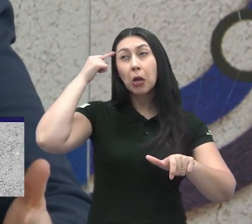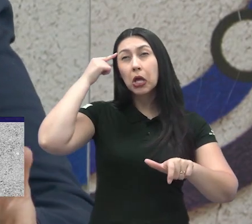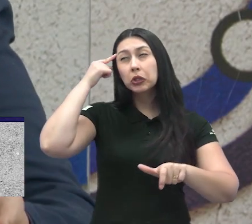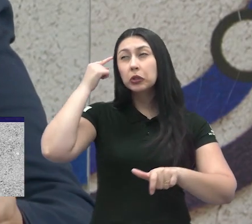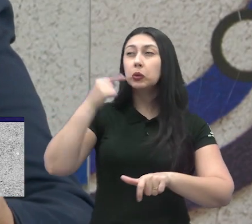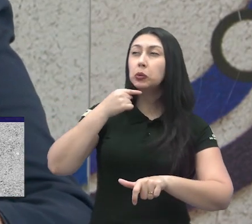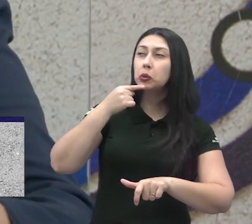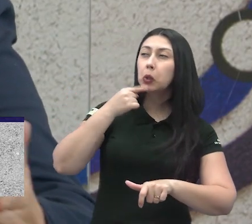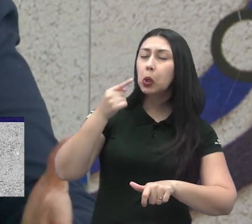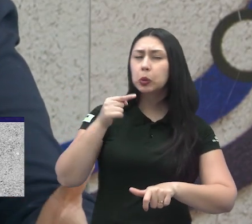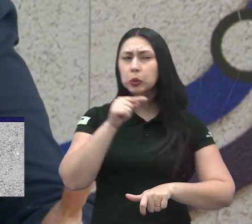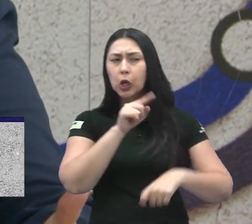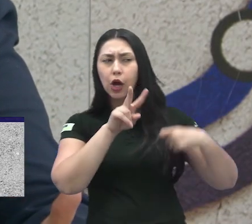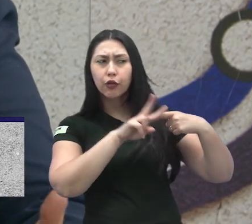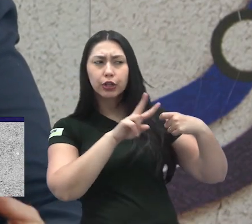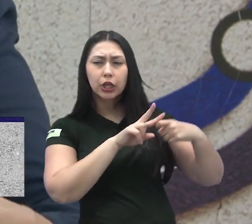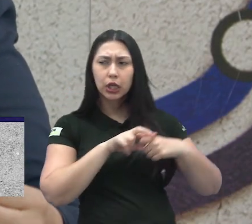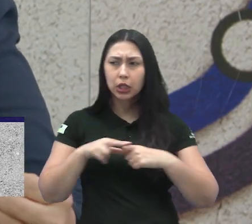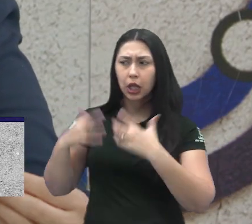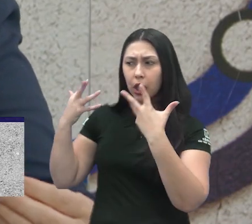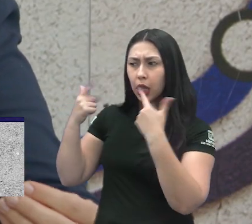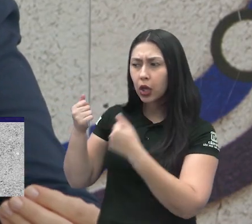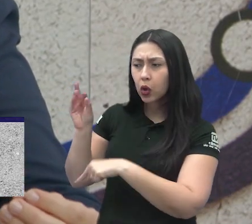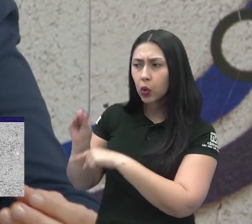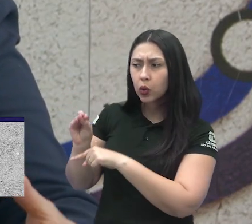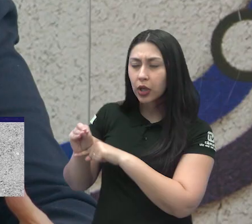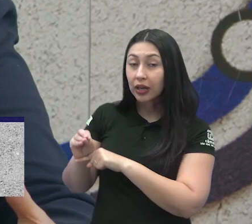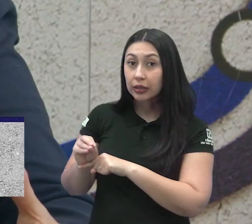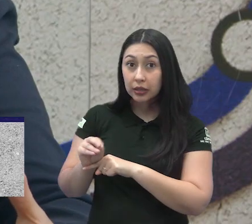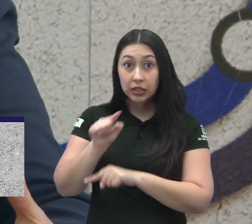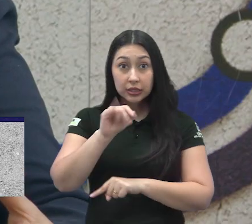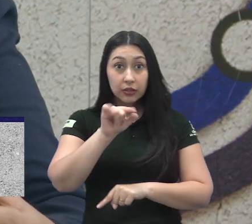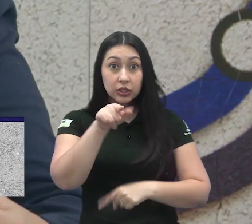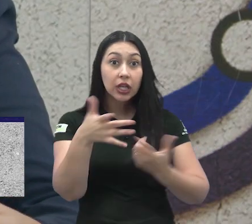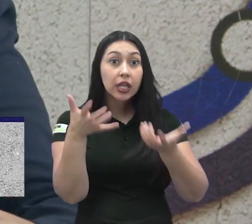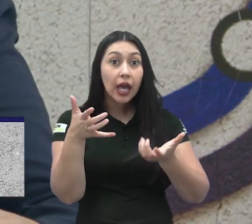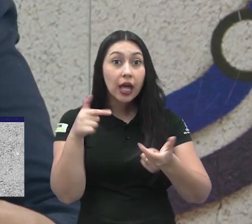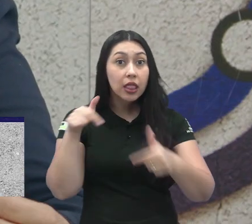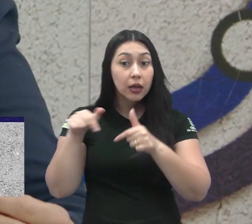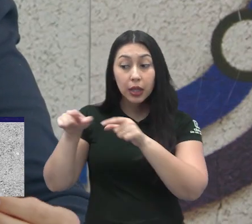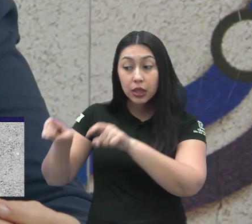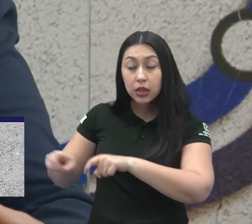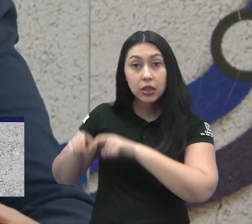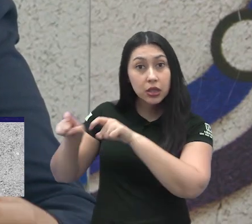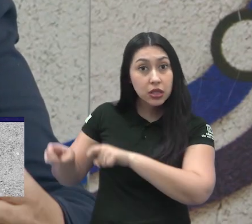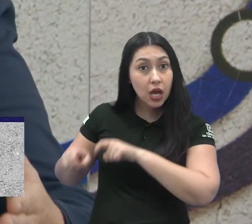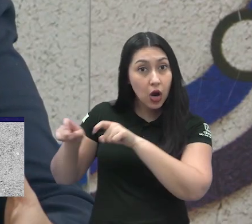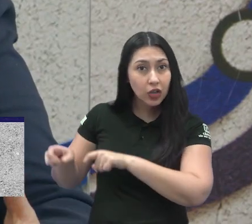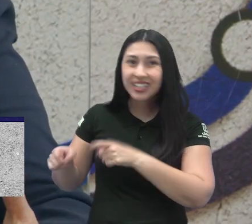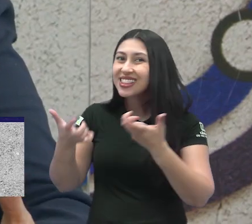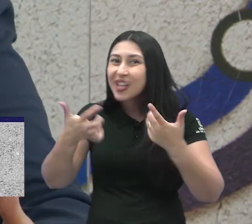dúvida entre veterinária e zootecnia. Se você quer trabalhar com a produção animal, não quer trabalhar com